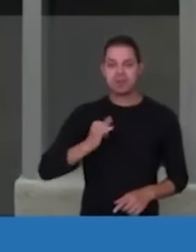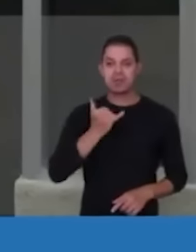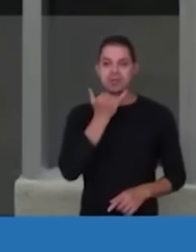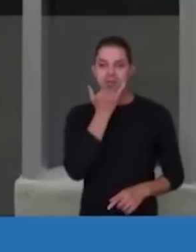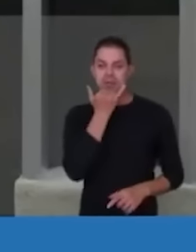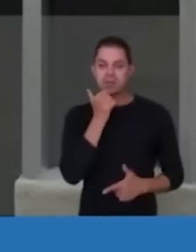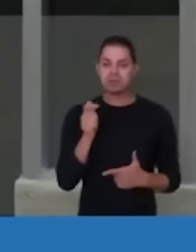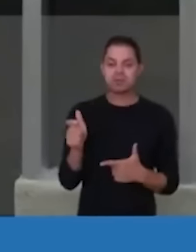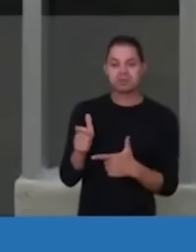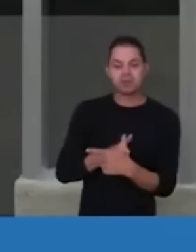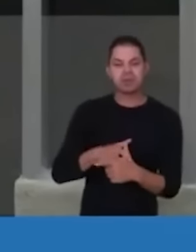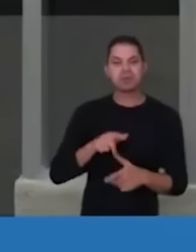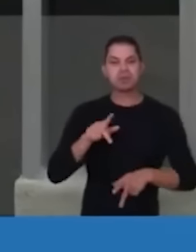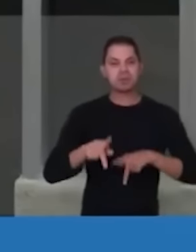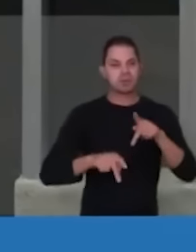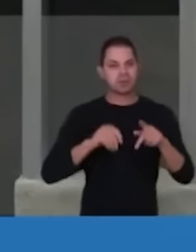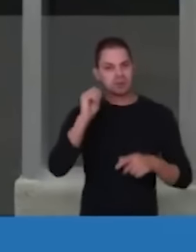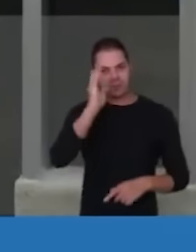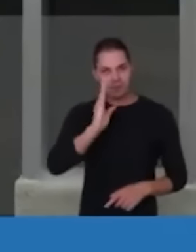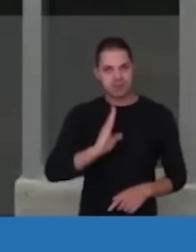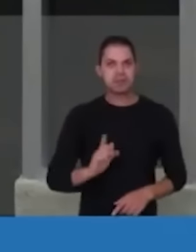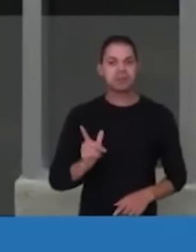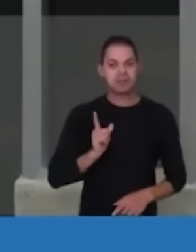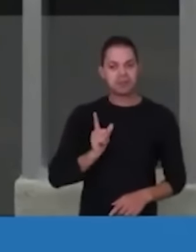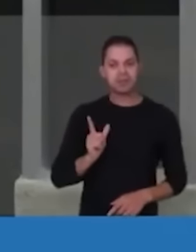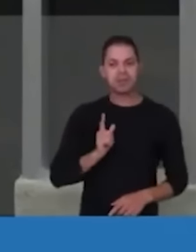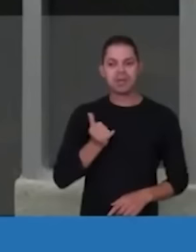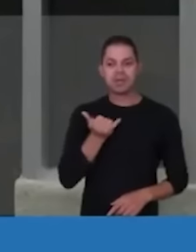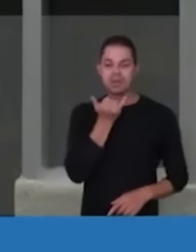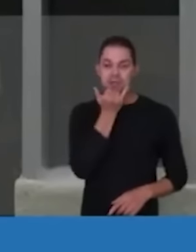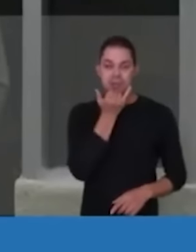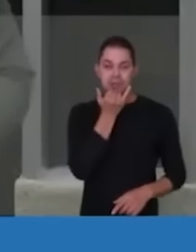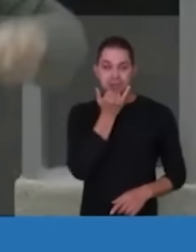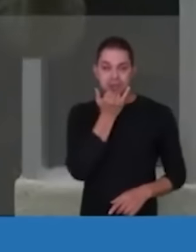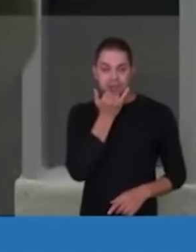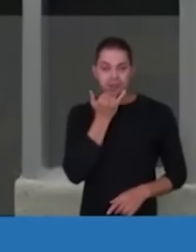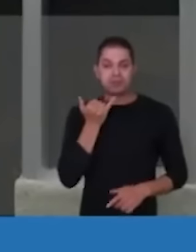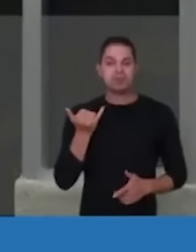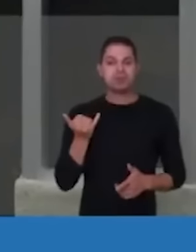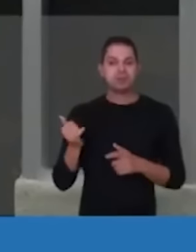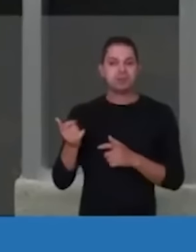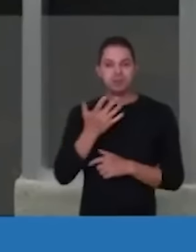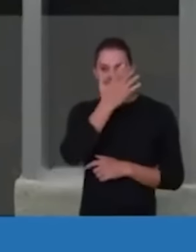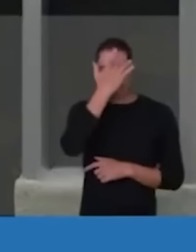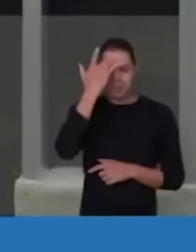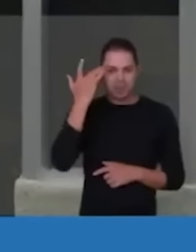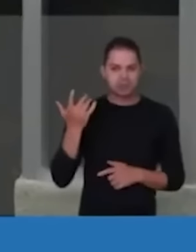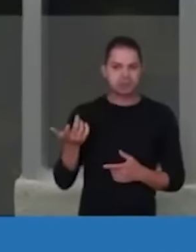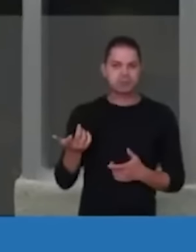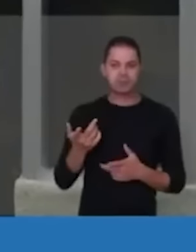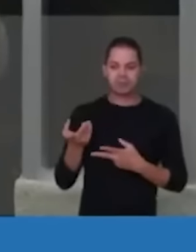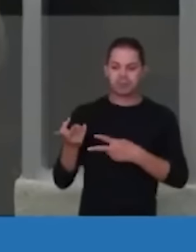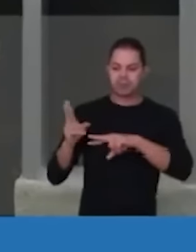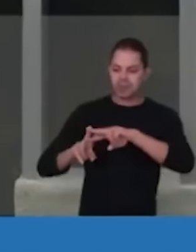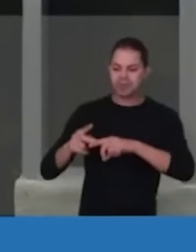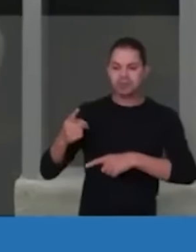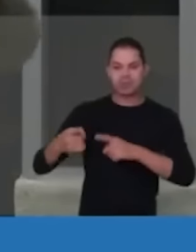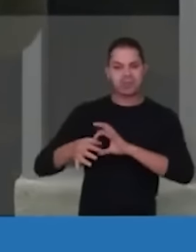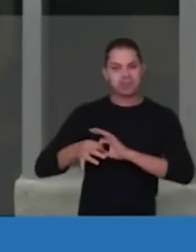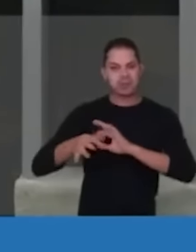dívida com o povo brasileiro essa Anistia trouxe os nossos exilados deu liberdade aos nossos presos políticos mas